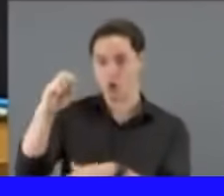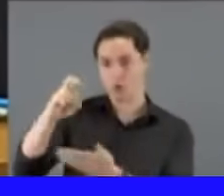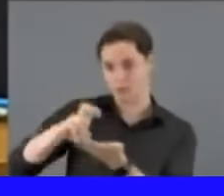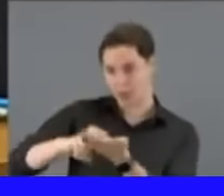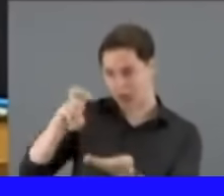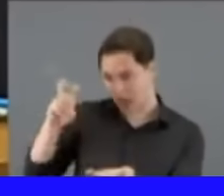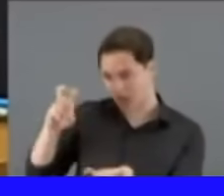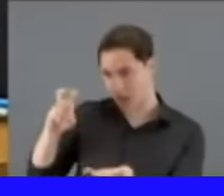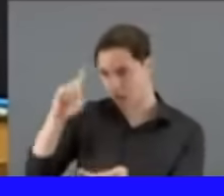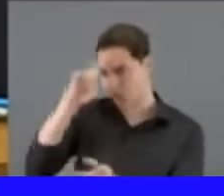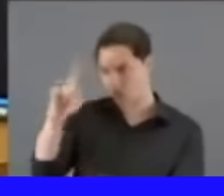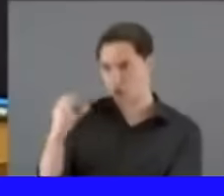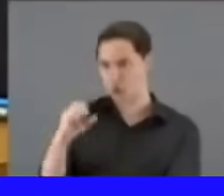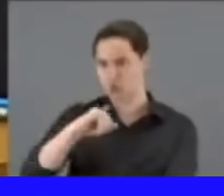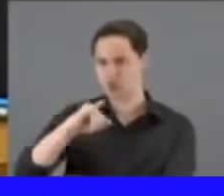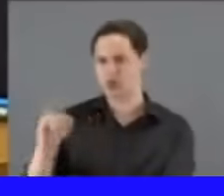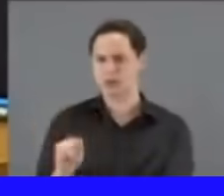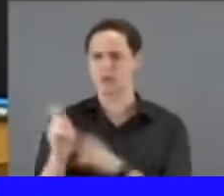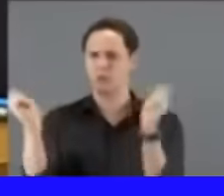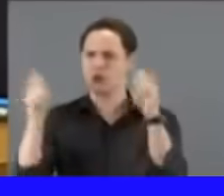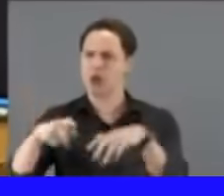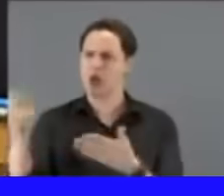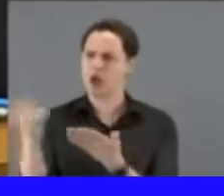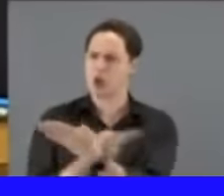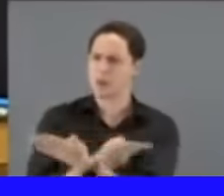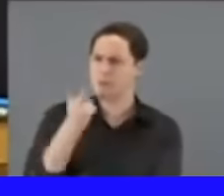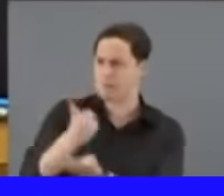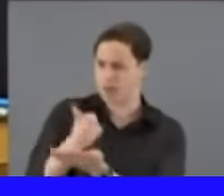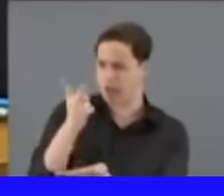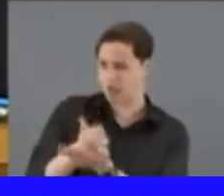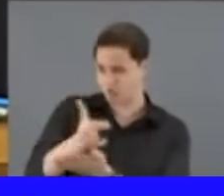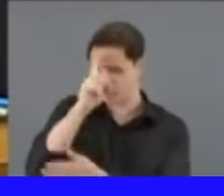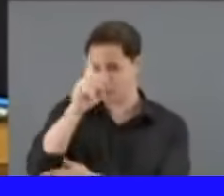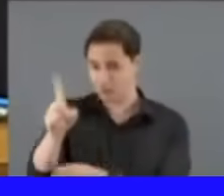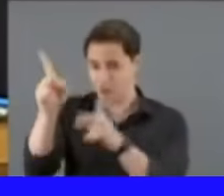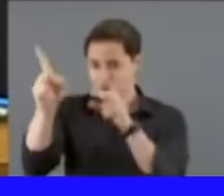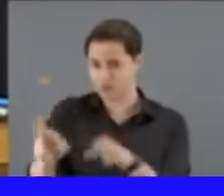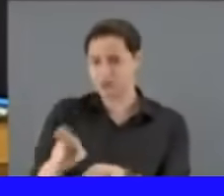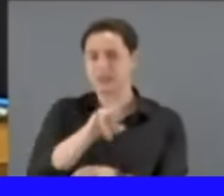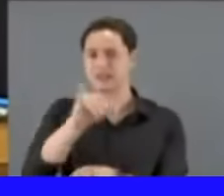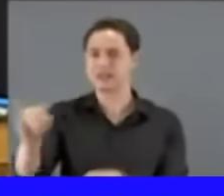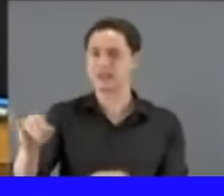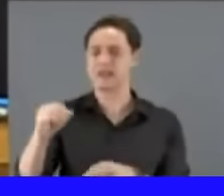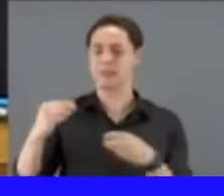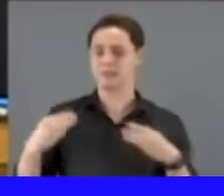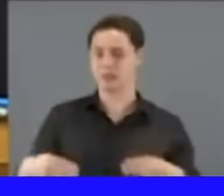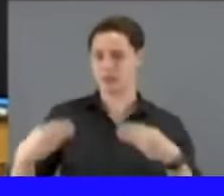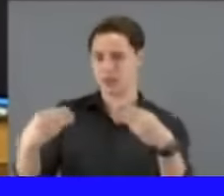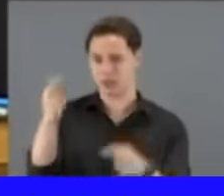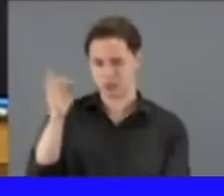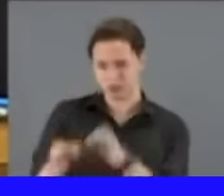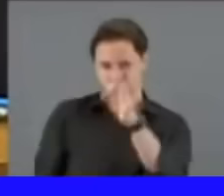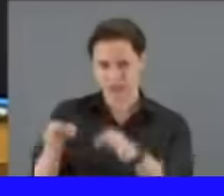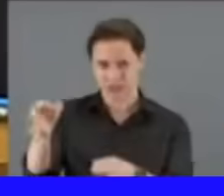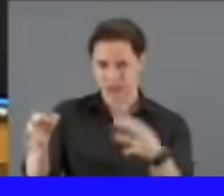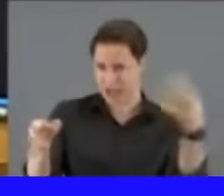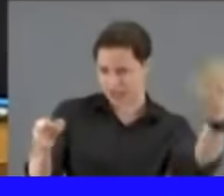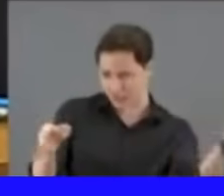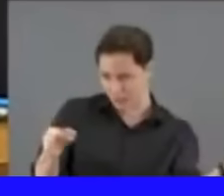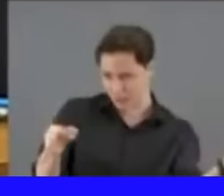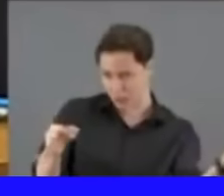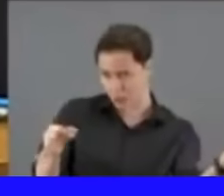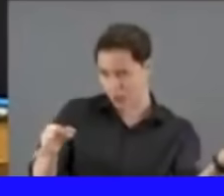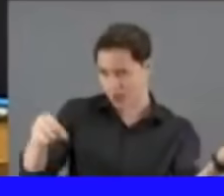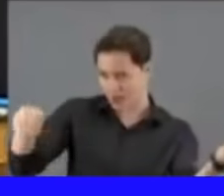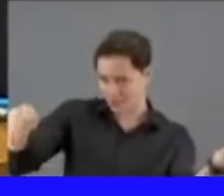8, que poderia acontecer isso no mesmo dia, se o Ministério da Justiça recebeu isso, ou foi